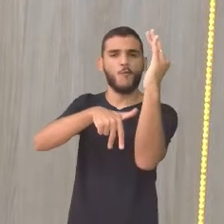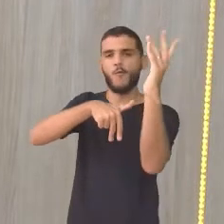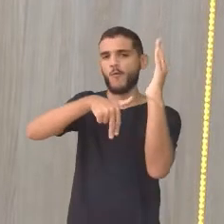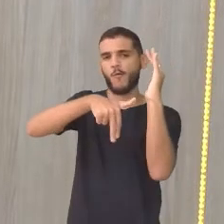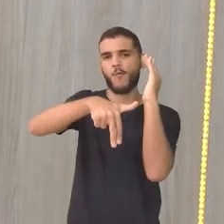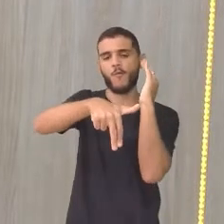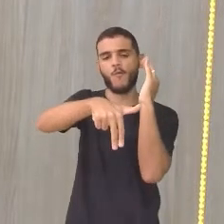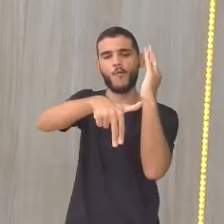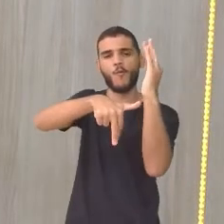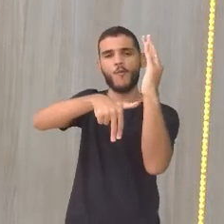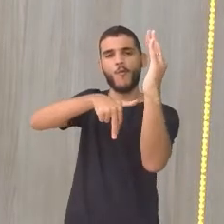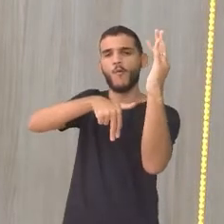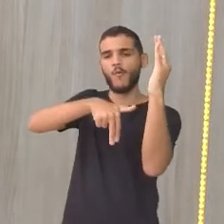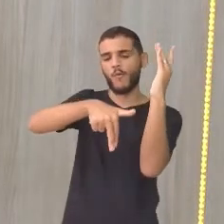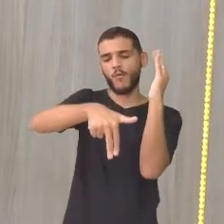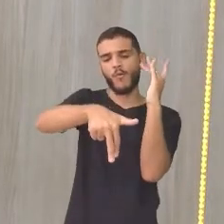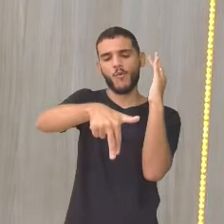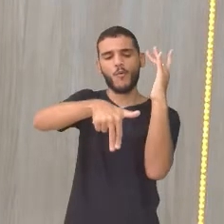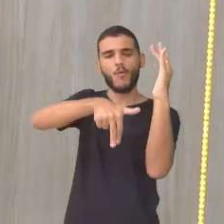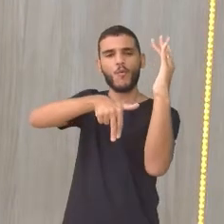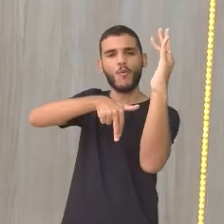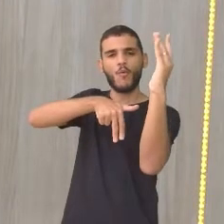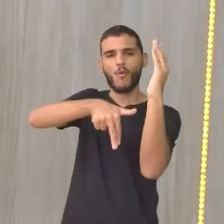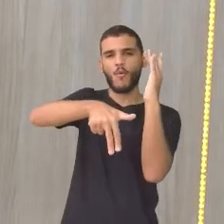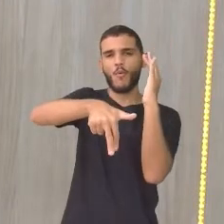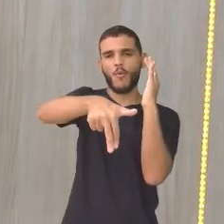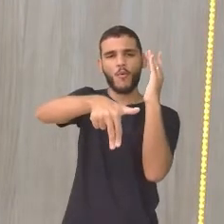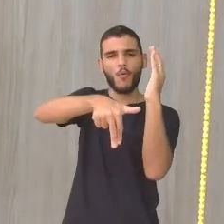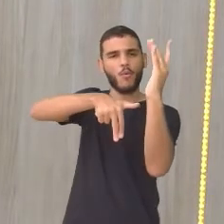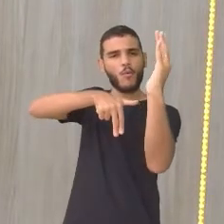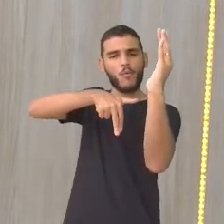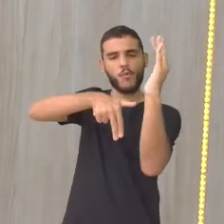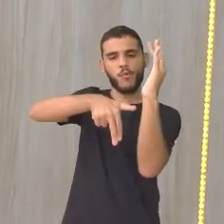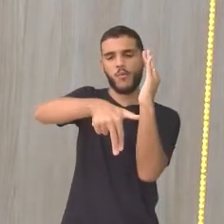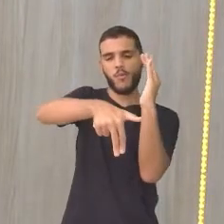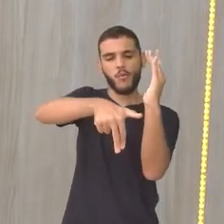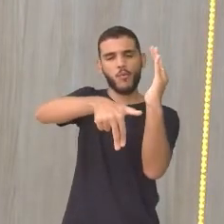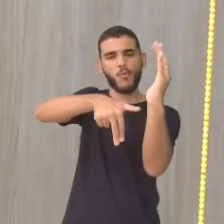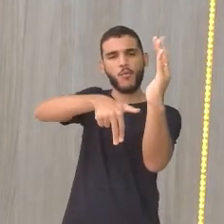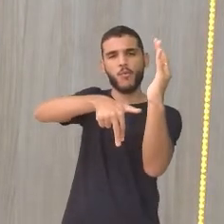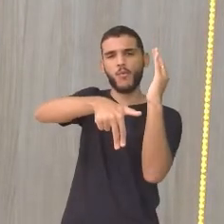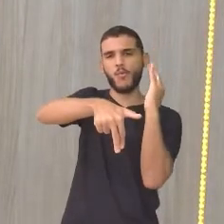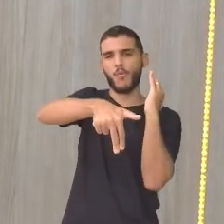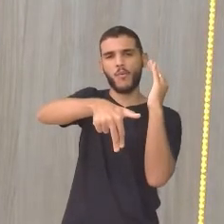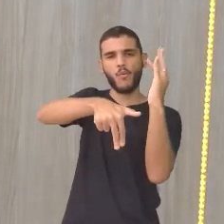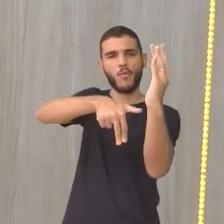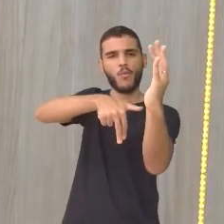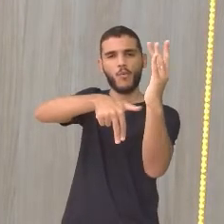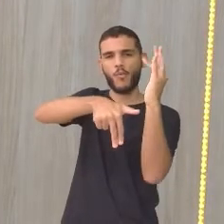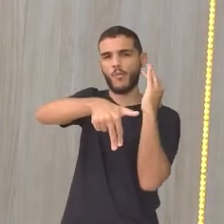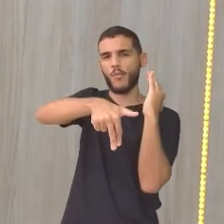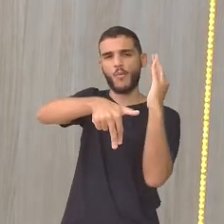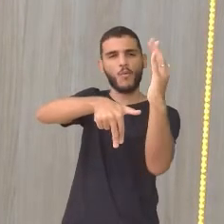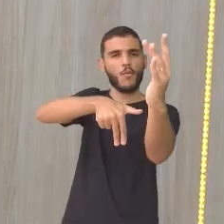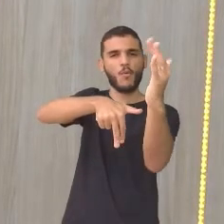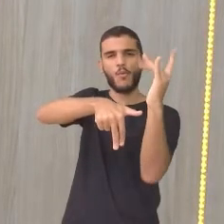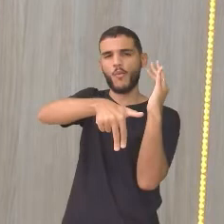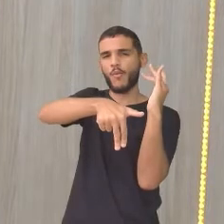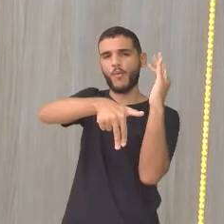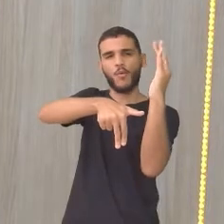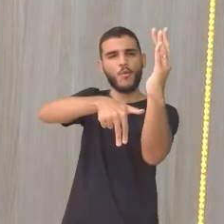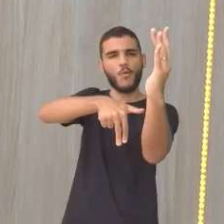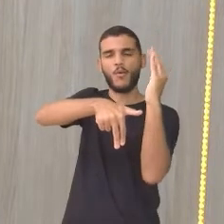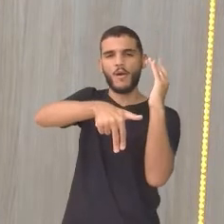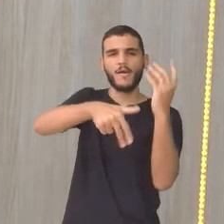o cheiro das flores, não é? Você consegue perceber, não é? E sentir